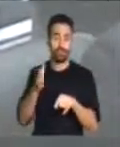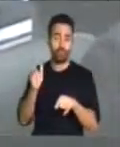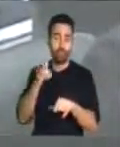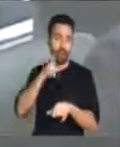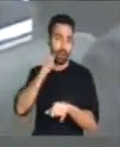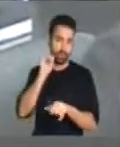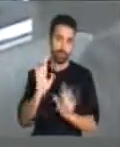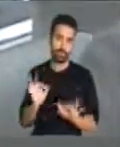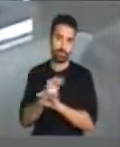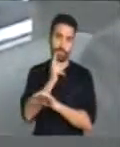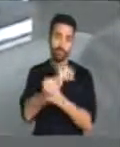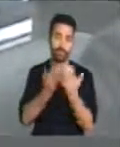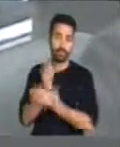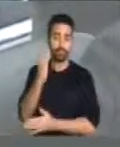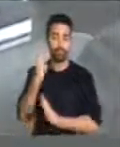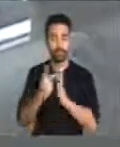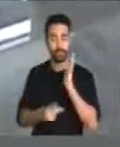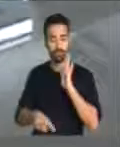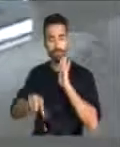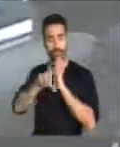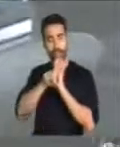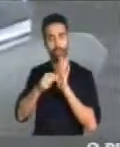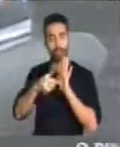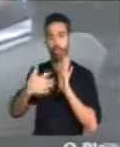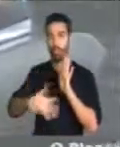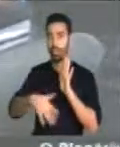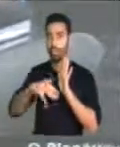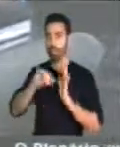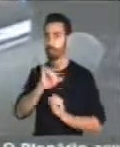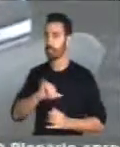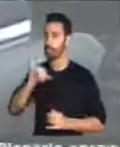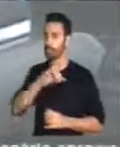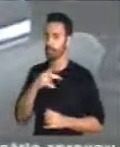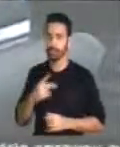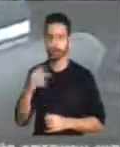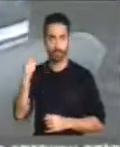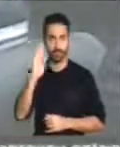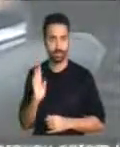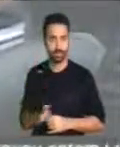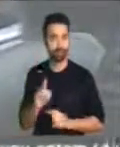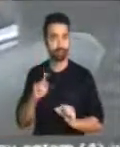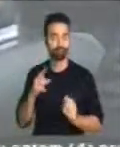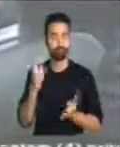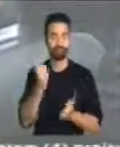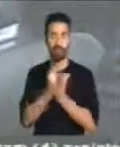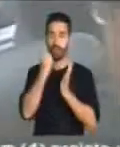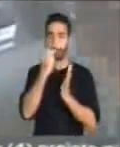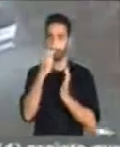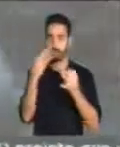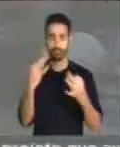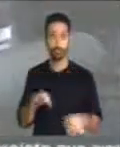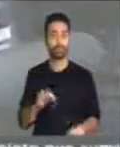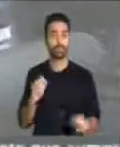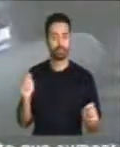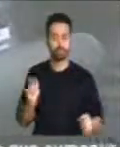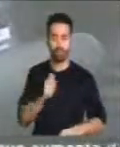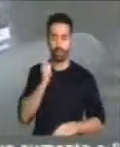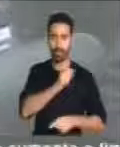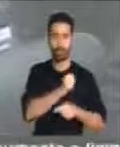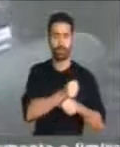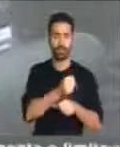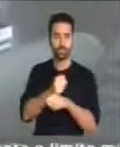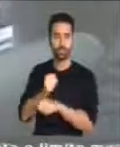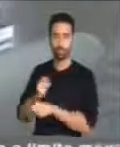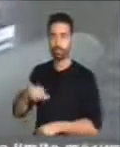ontem aprovou um projeto de alta relevância para esse país. Foi um marco, vai ajudar esses